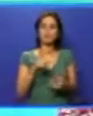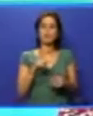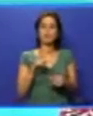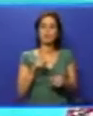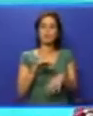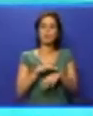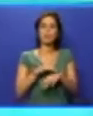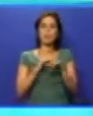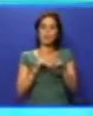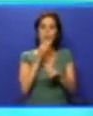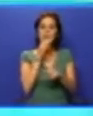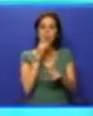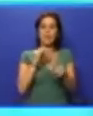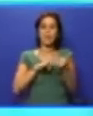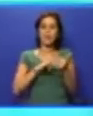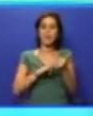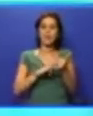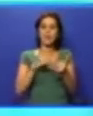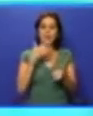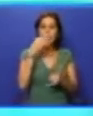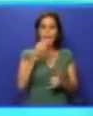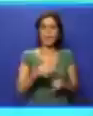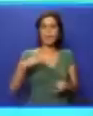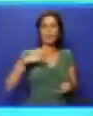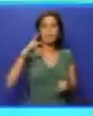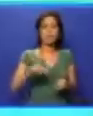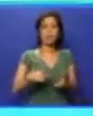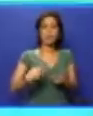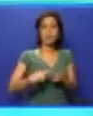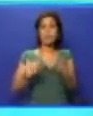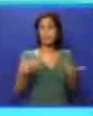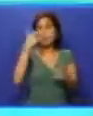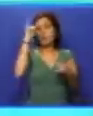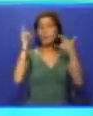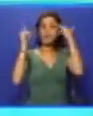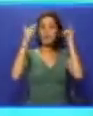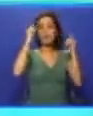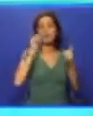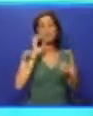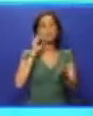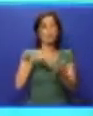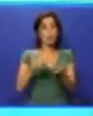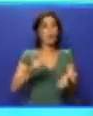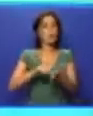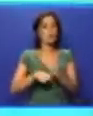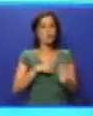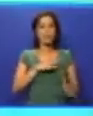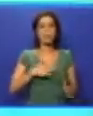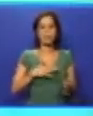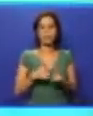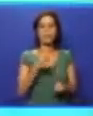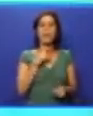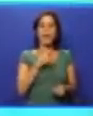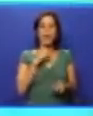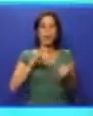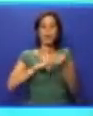A propósito desta doença, falar na Associação Acredita Portugal, que está a incentivar ideias que podem resultar em projetos empresariais. Em